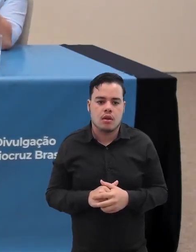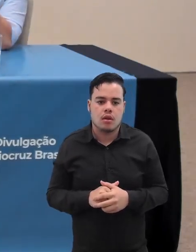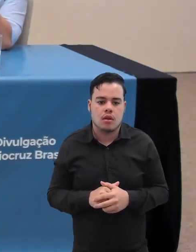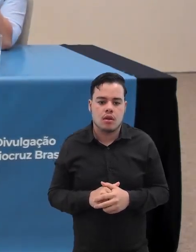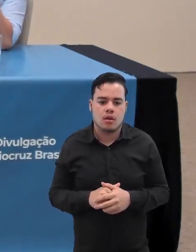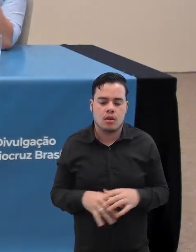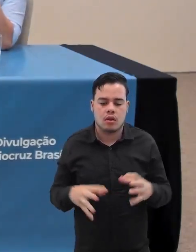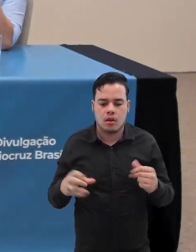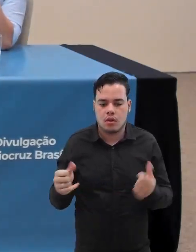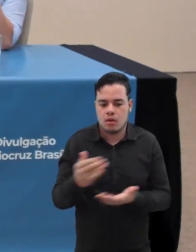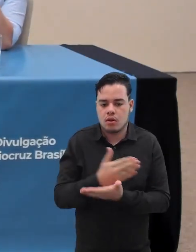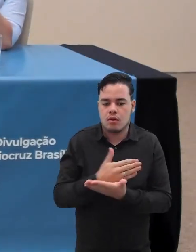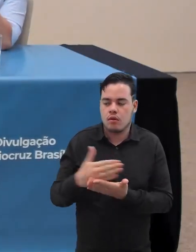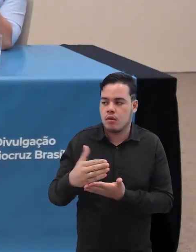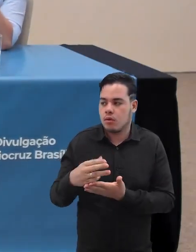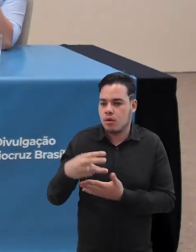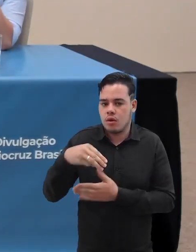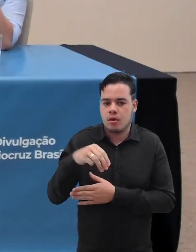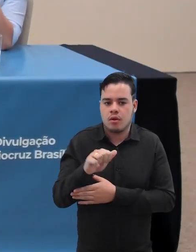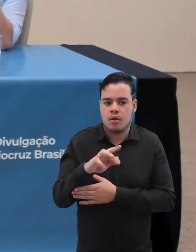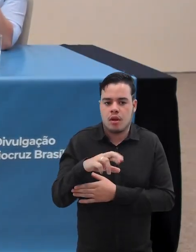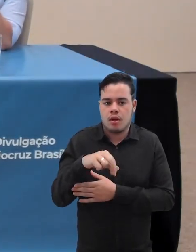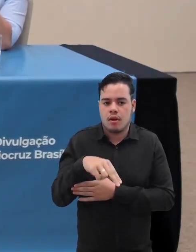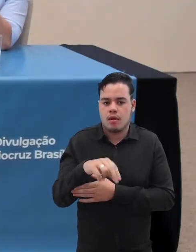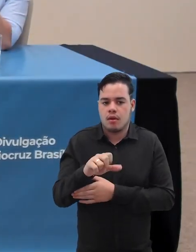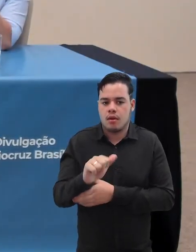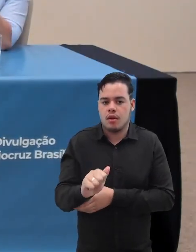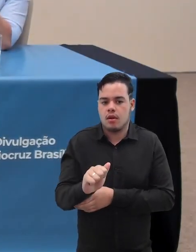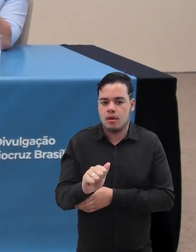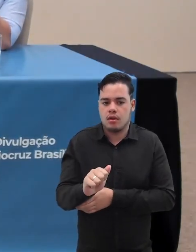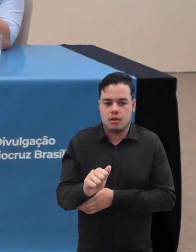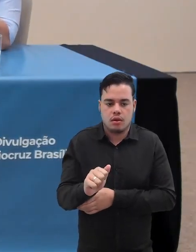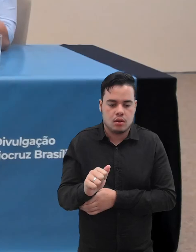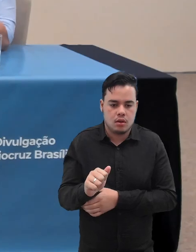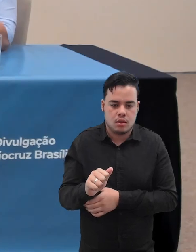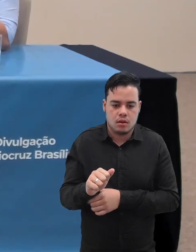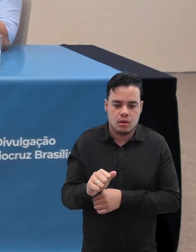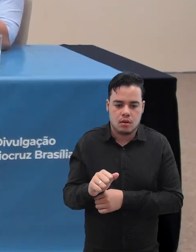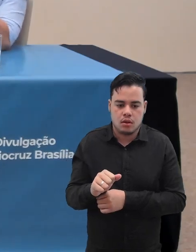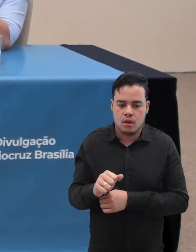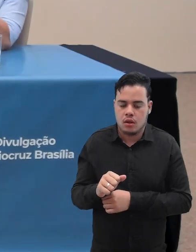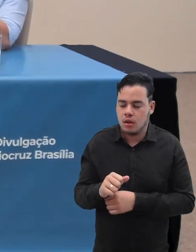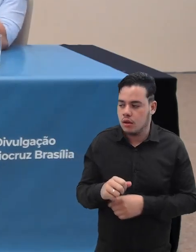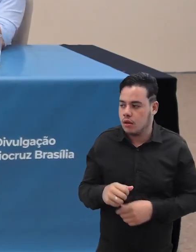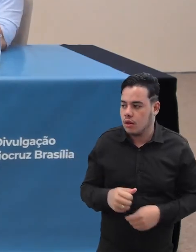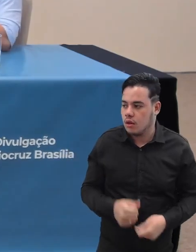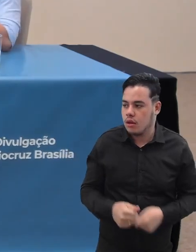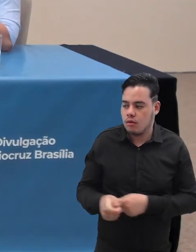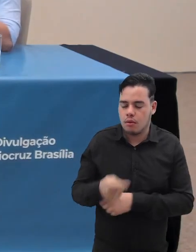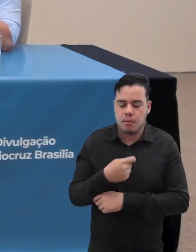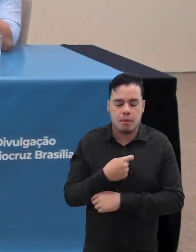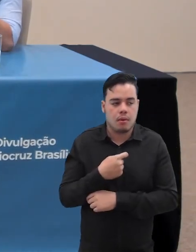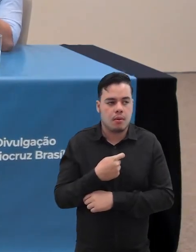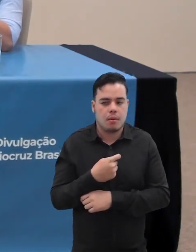Então, vamos começar. Mariela, por favor. Alguém pode levar o microfone ali para ela? Rafael, aqui.